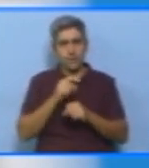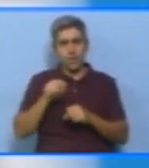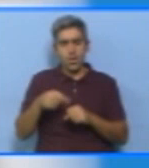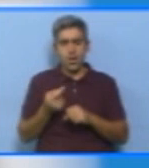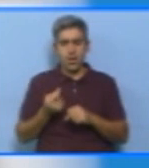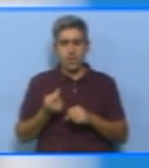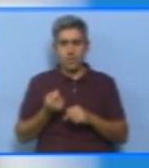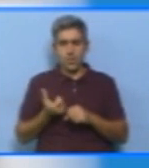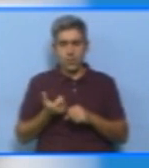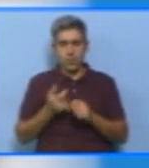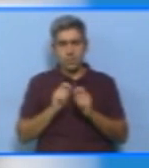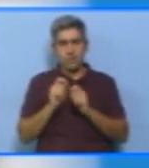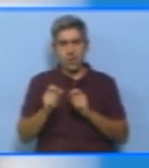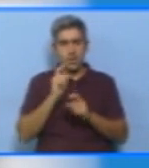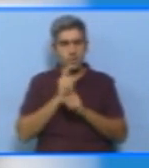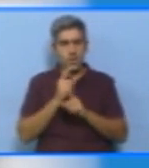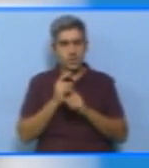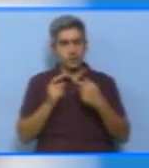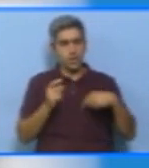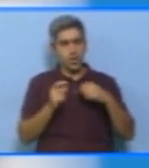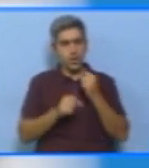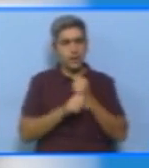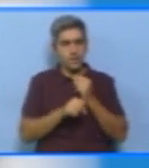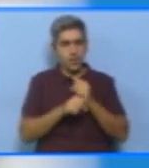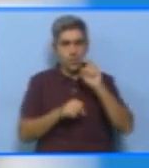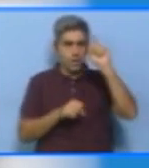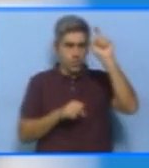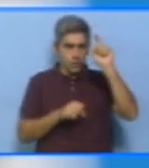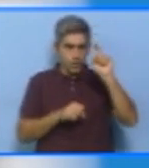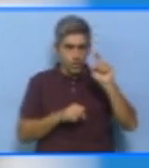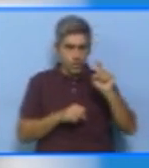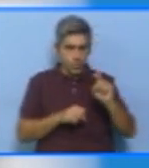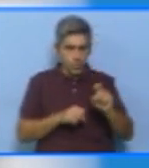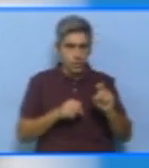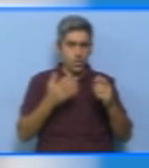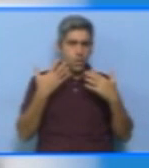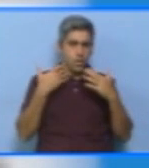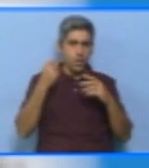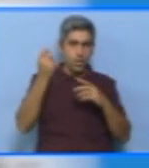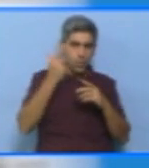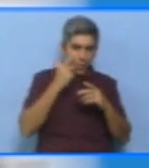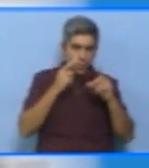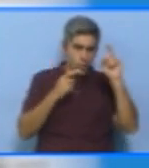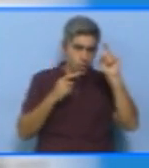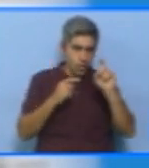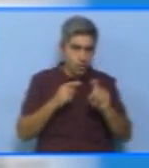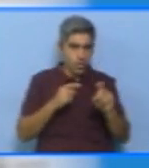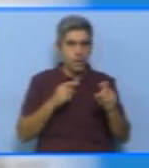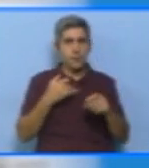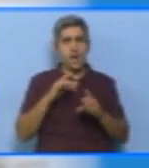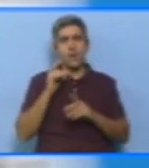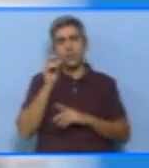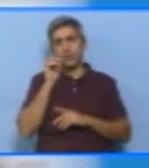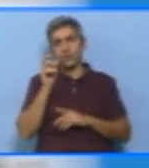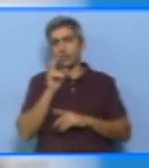hora e deste-lhes a mesma paga que a nós, que suportamos o peso do dia e o calor. Mas o